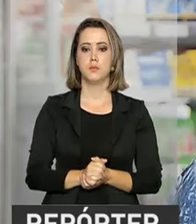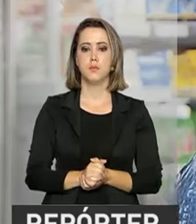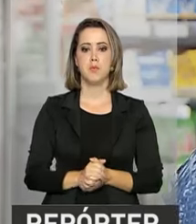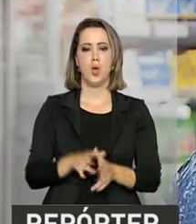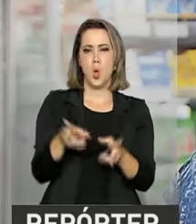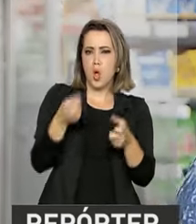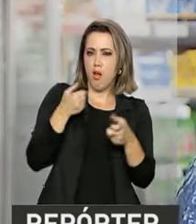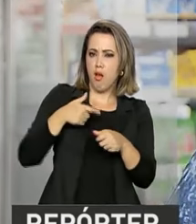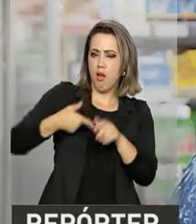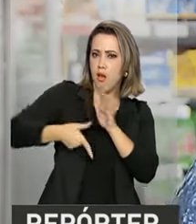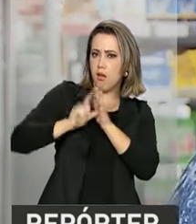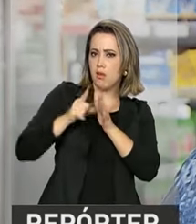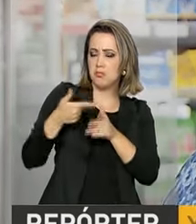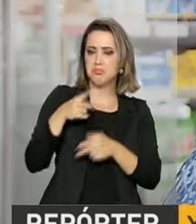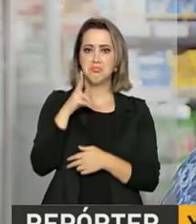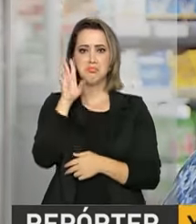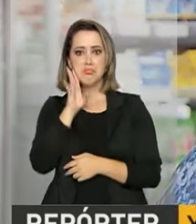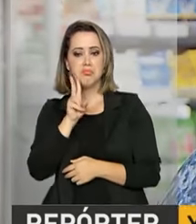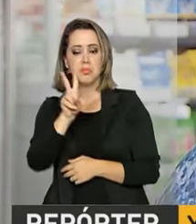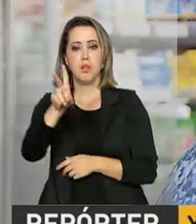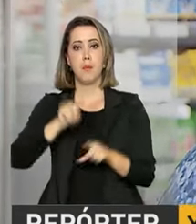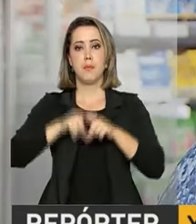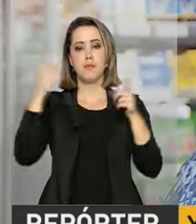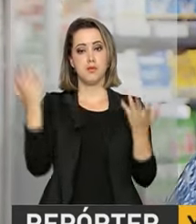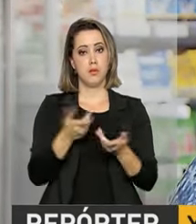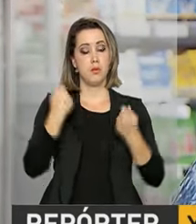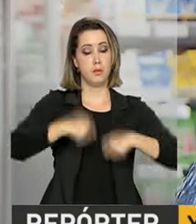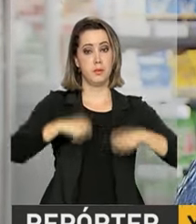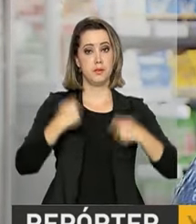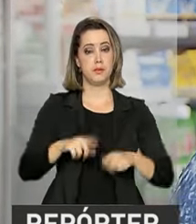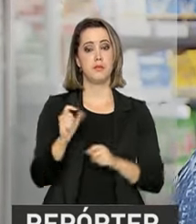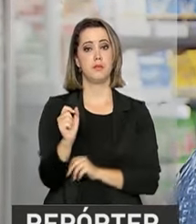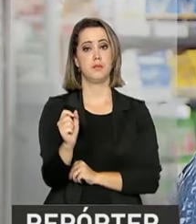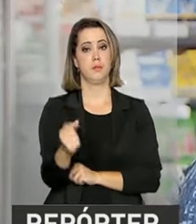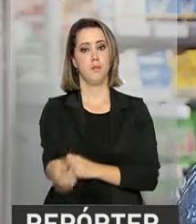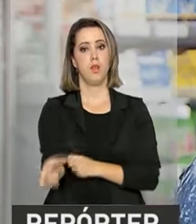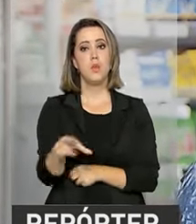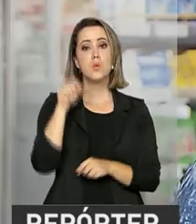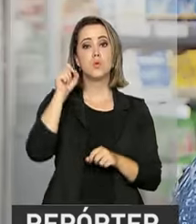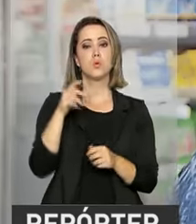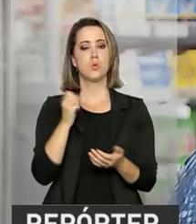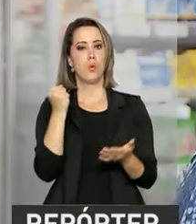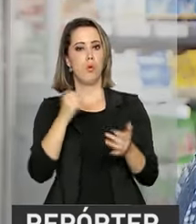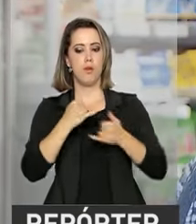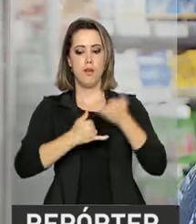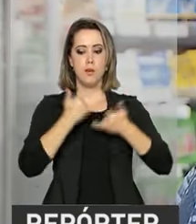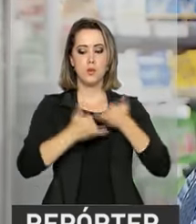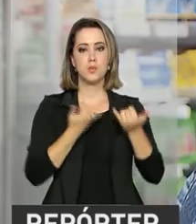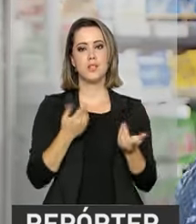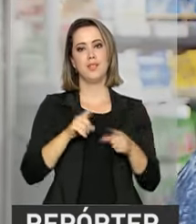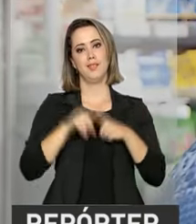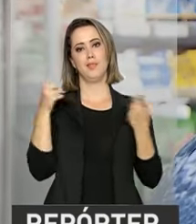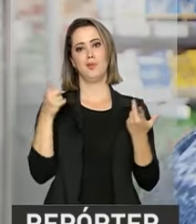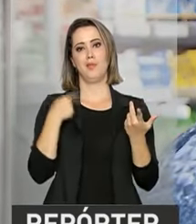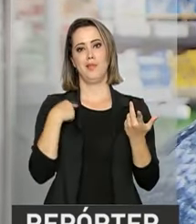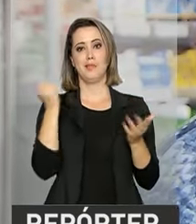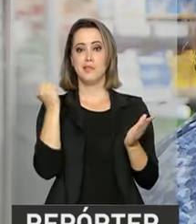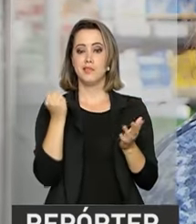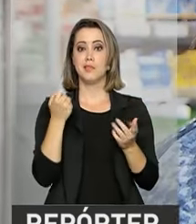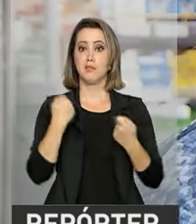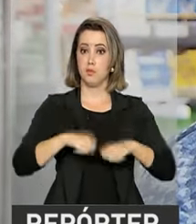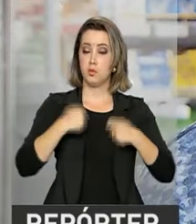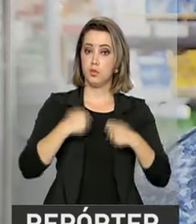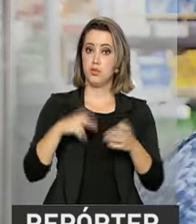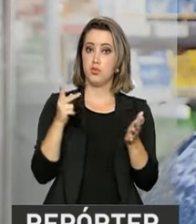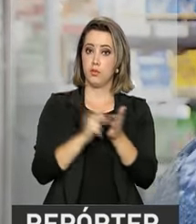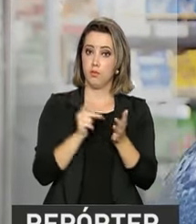chamava tanta atenção, mas agora realmente eu tenho que prestar atenção quanto a isso. E vou dar preferência aos brinquedos, mas não, né, aqueles que